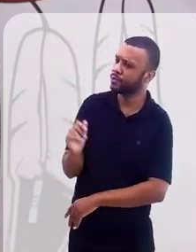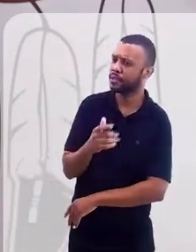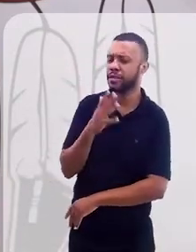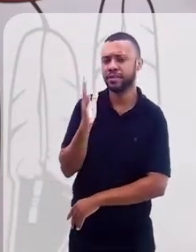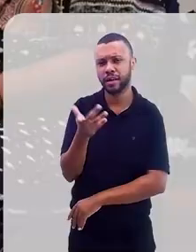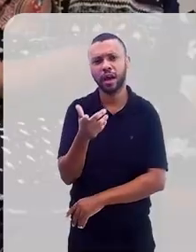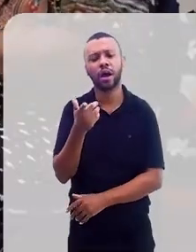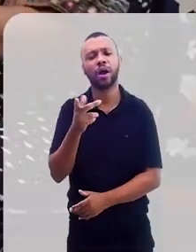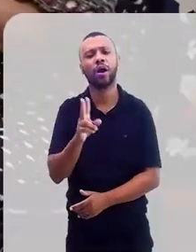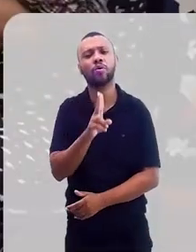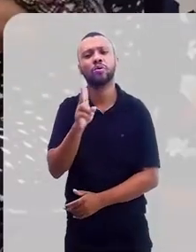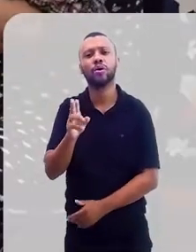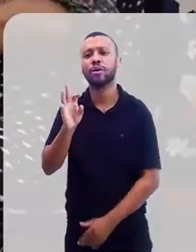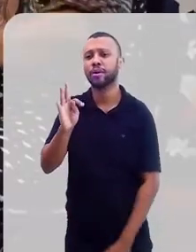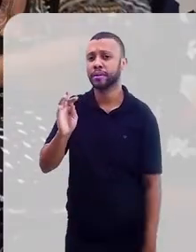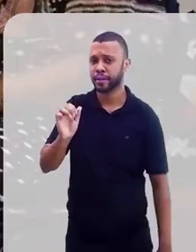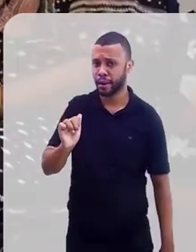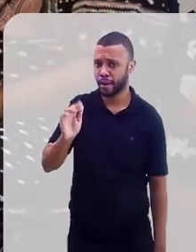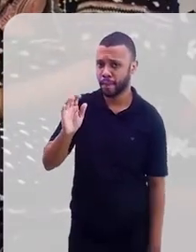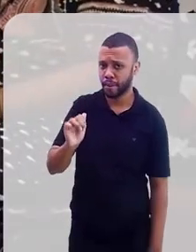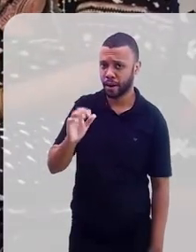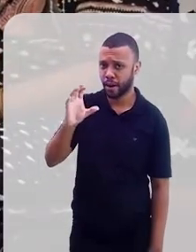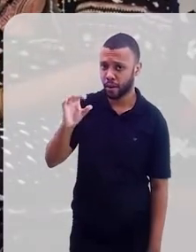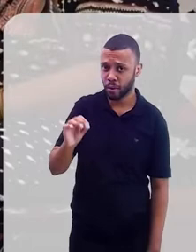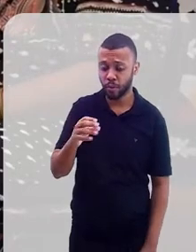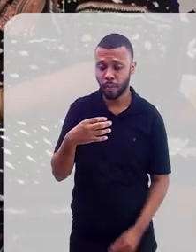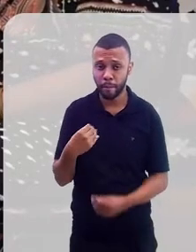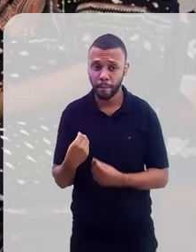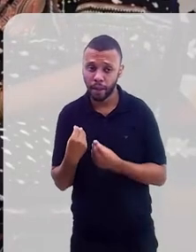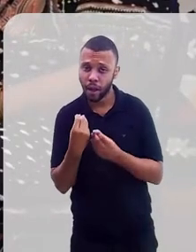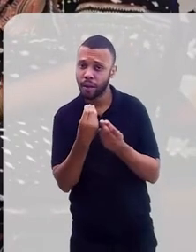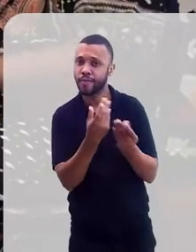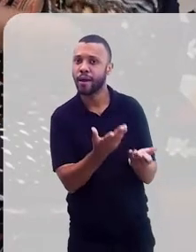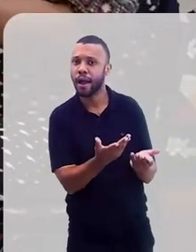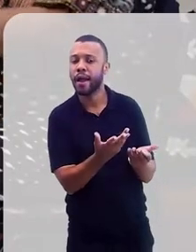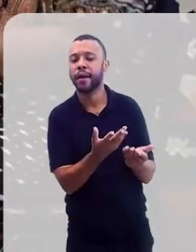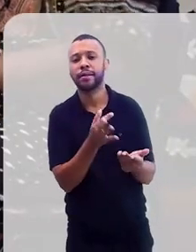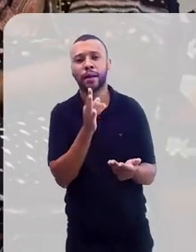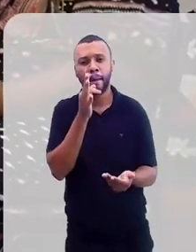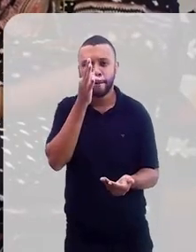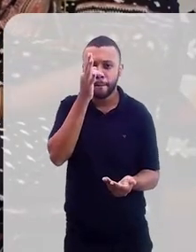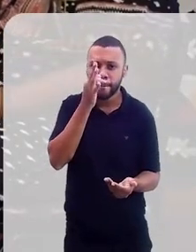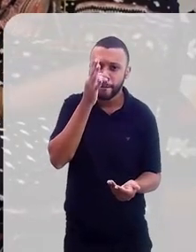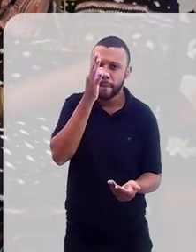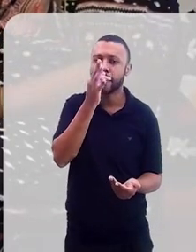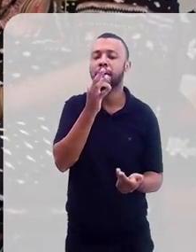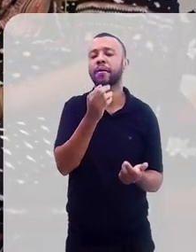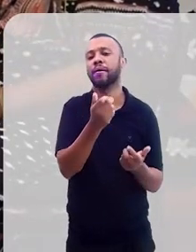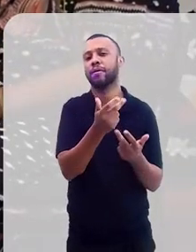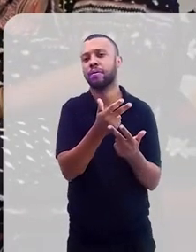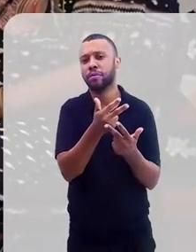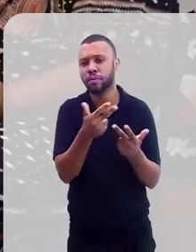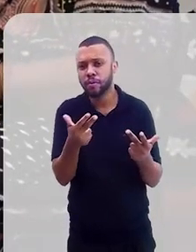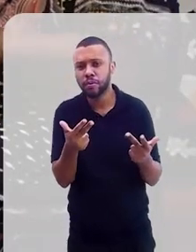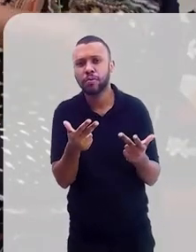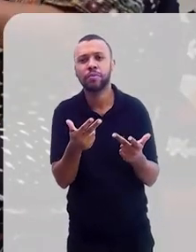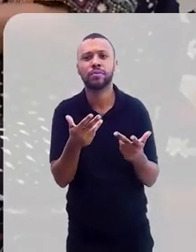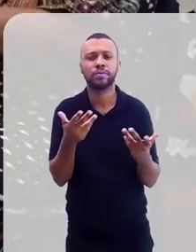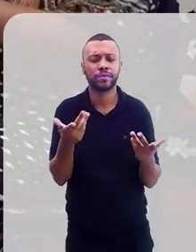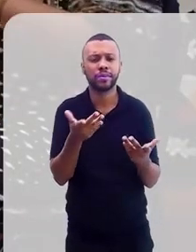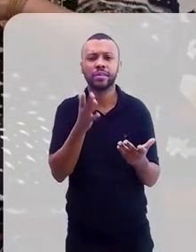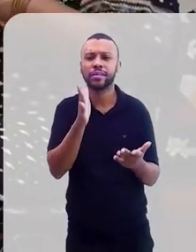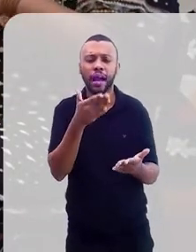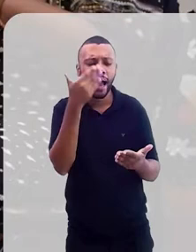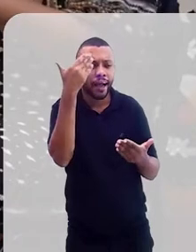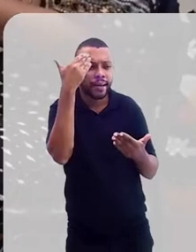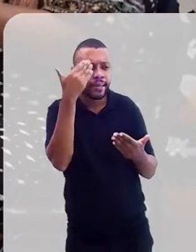você já colocou tabaco, a gente usa muito o tabaco para oferta para as plantas. Você já